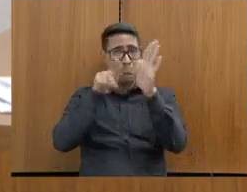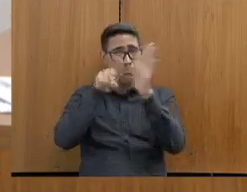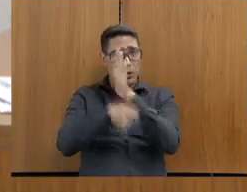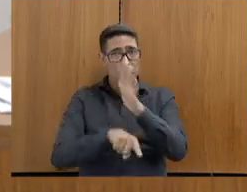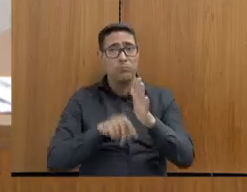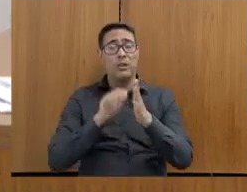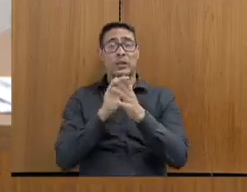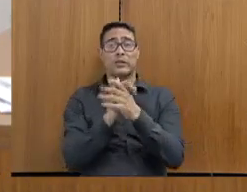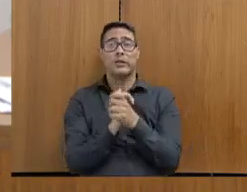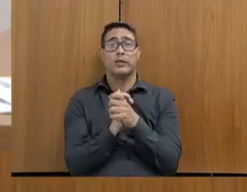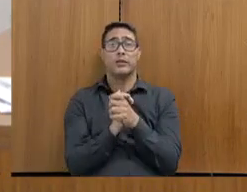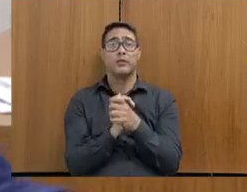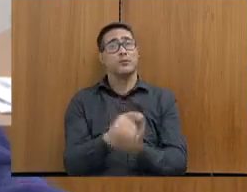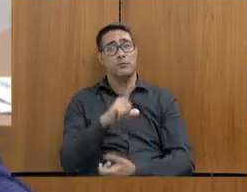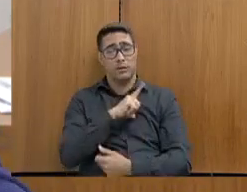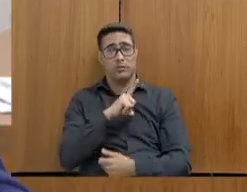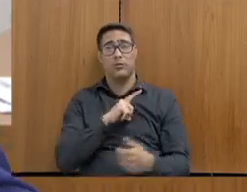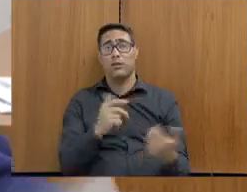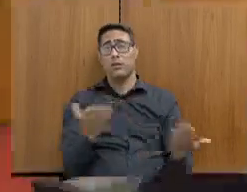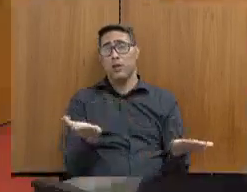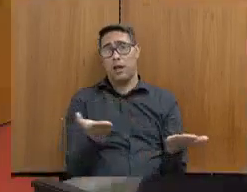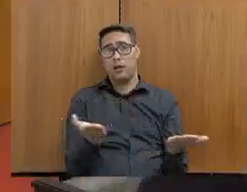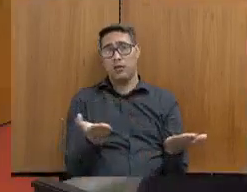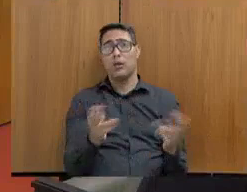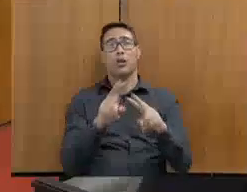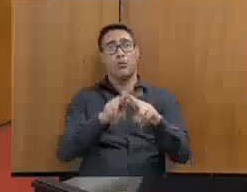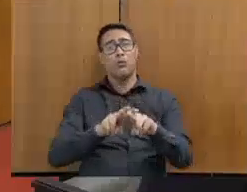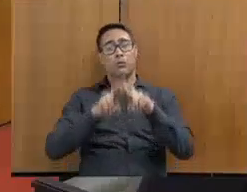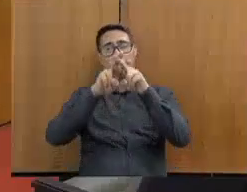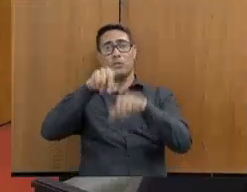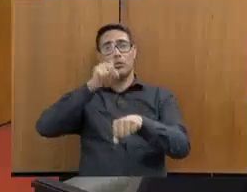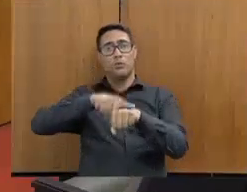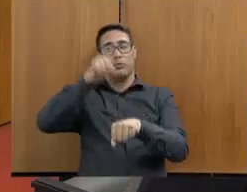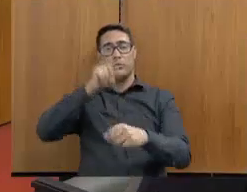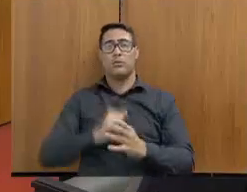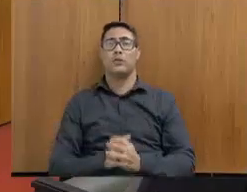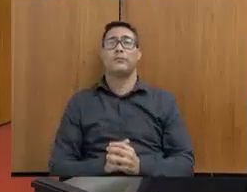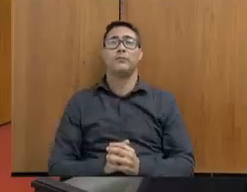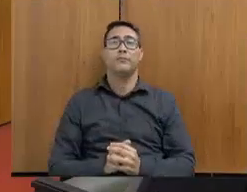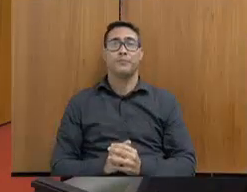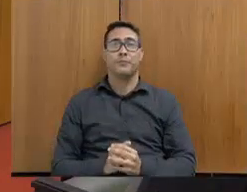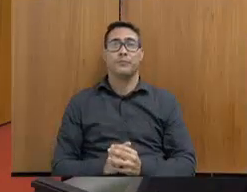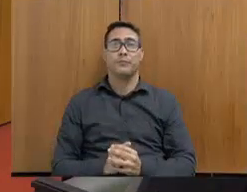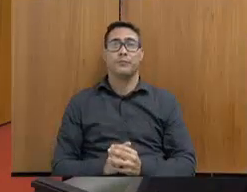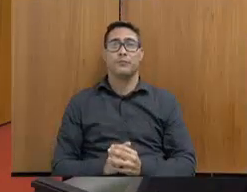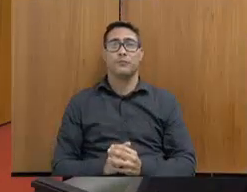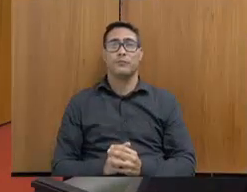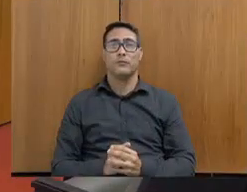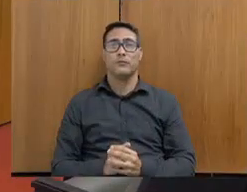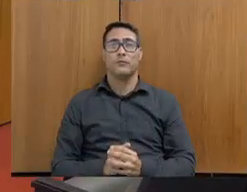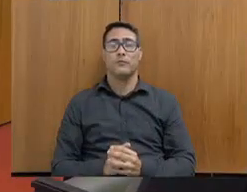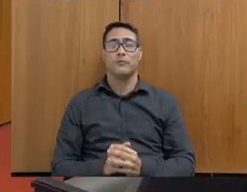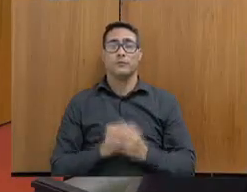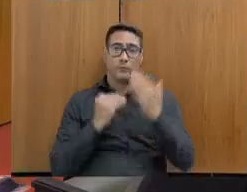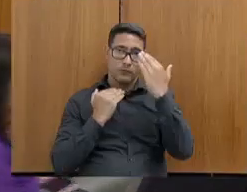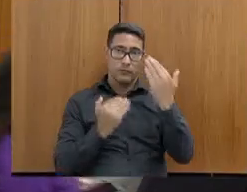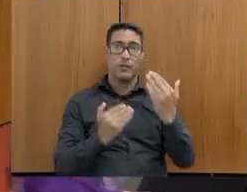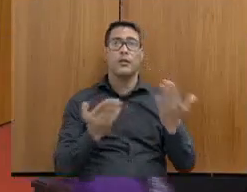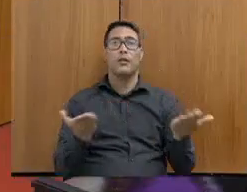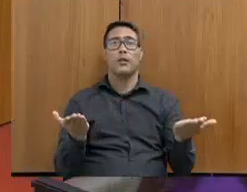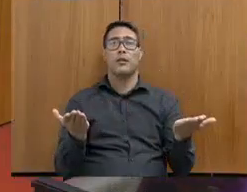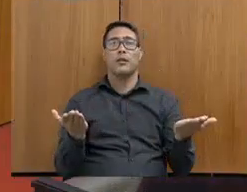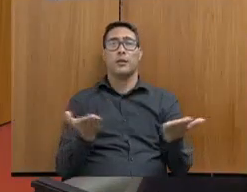que eu tenho por agora até pela agora obrigada delegada Obrigado Deputado Bela com a palavra deputada Doutora Leite